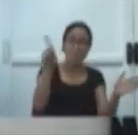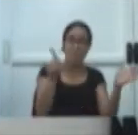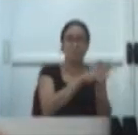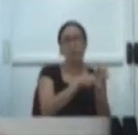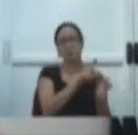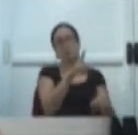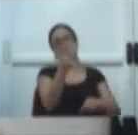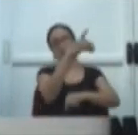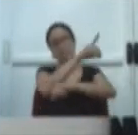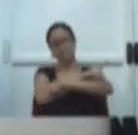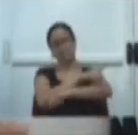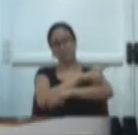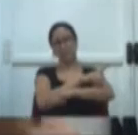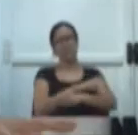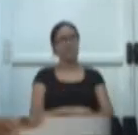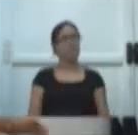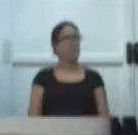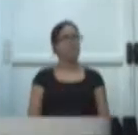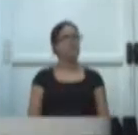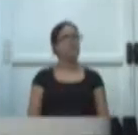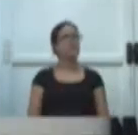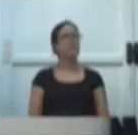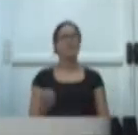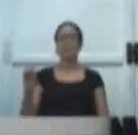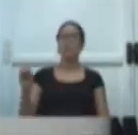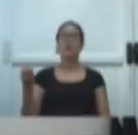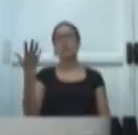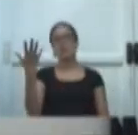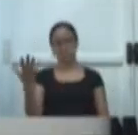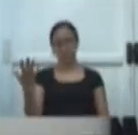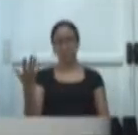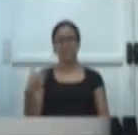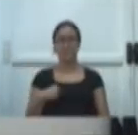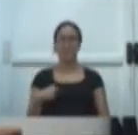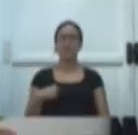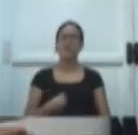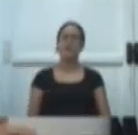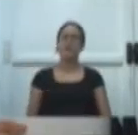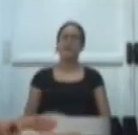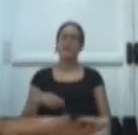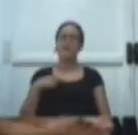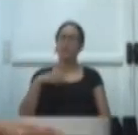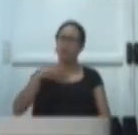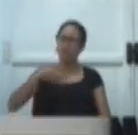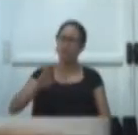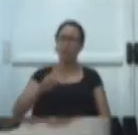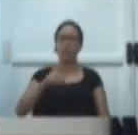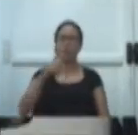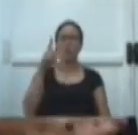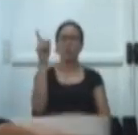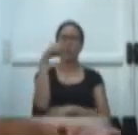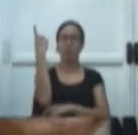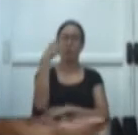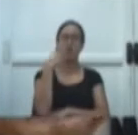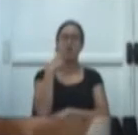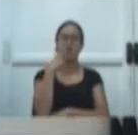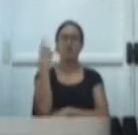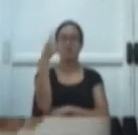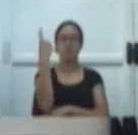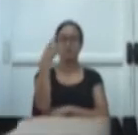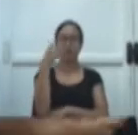caso, e isso fui informada e fui conversar com o pessoal até do SAMU, é que realmente uma senhora chegou